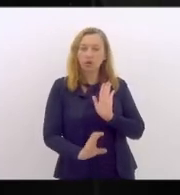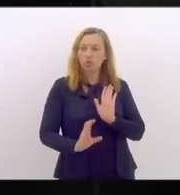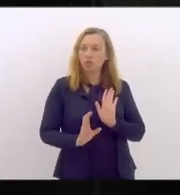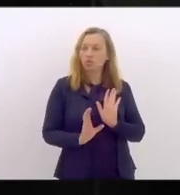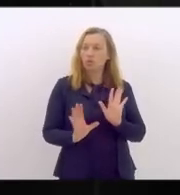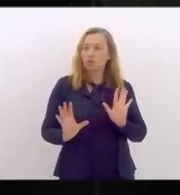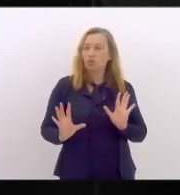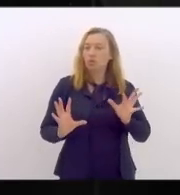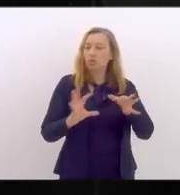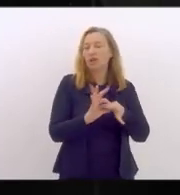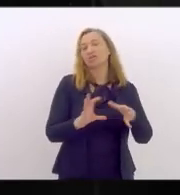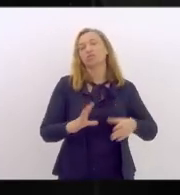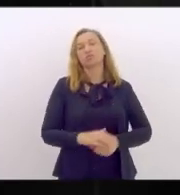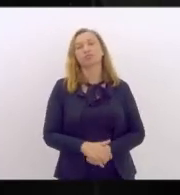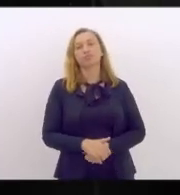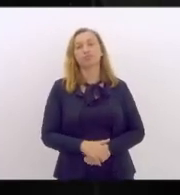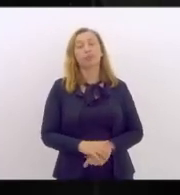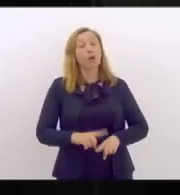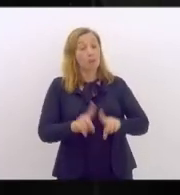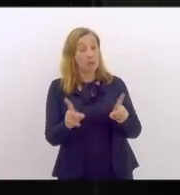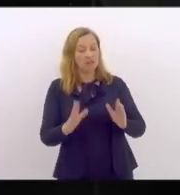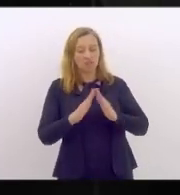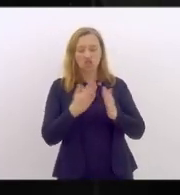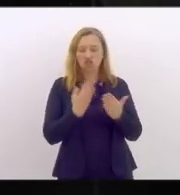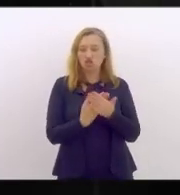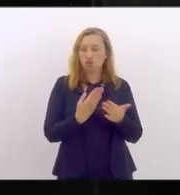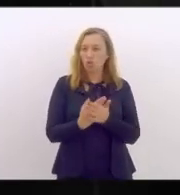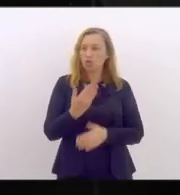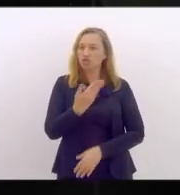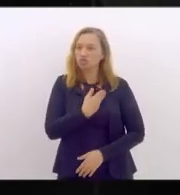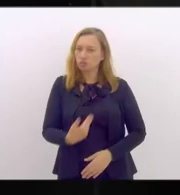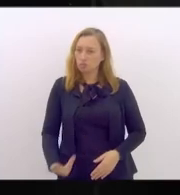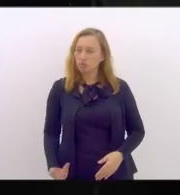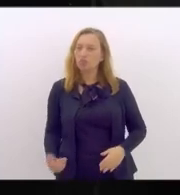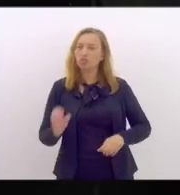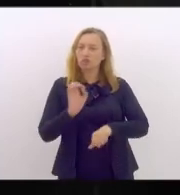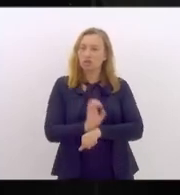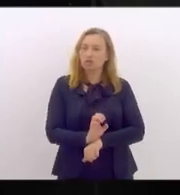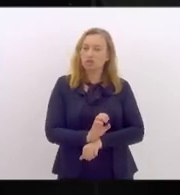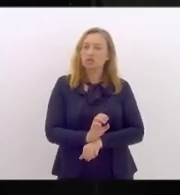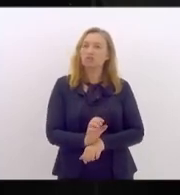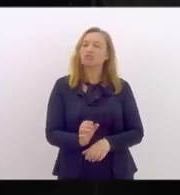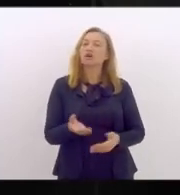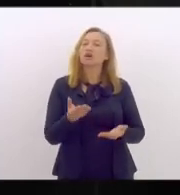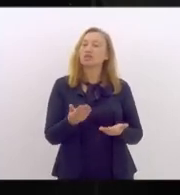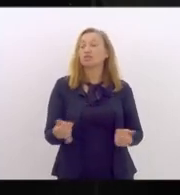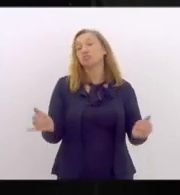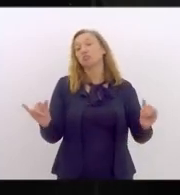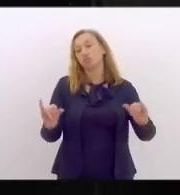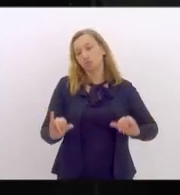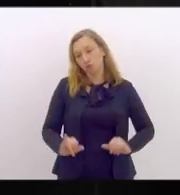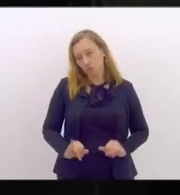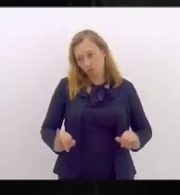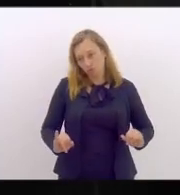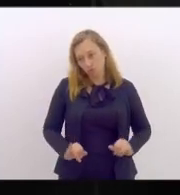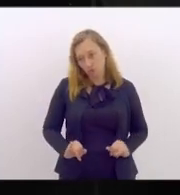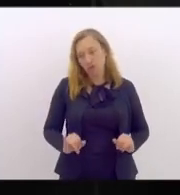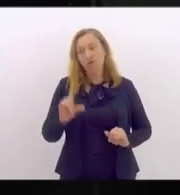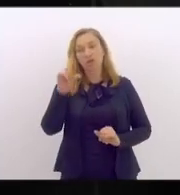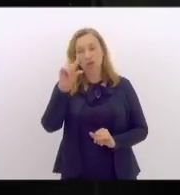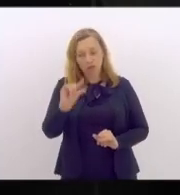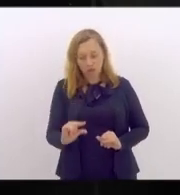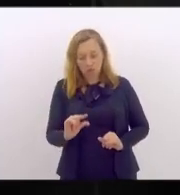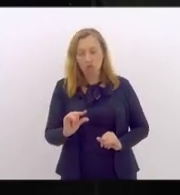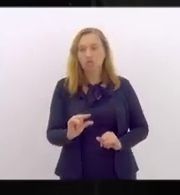e complexo mas as escolas públicas estaduais é que vão tenderão se isso não for revertido a reduzir